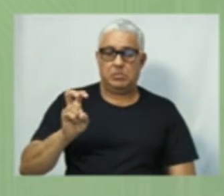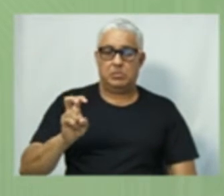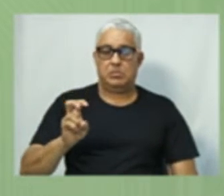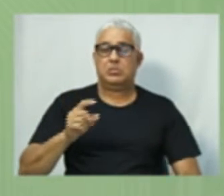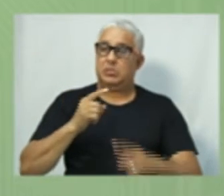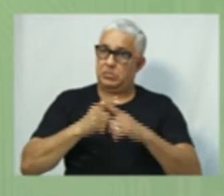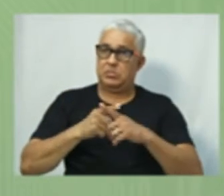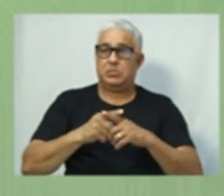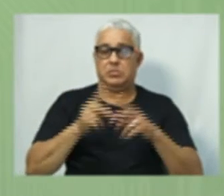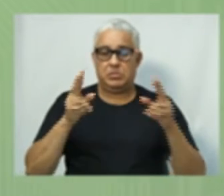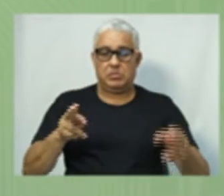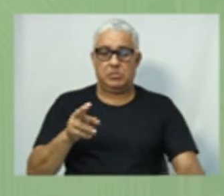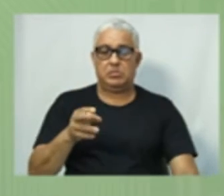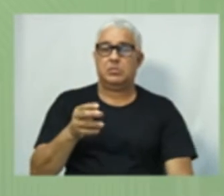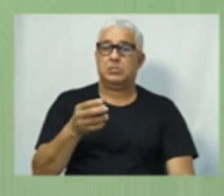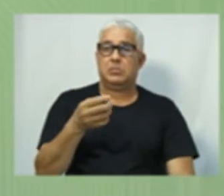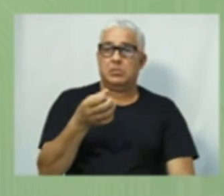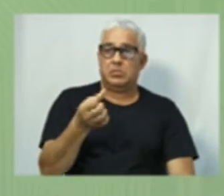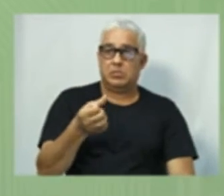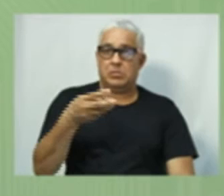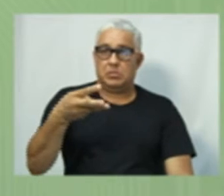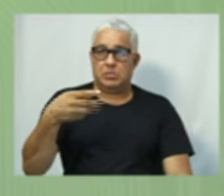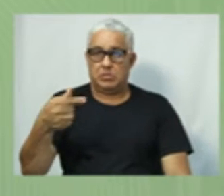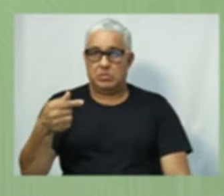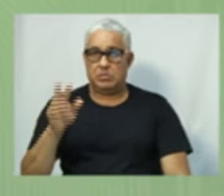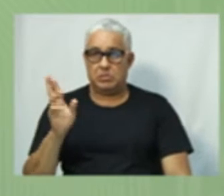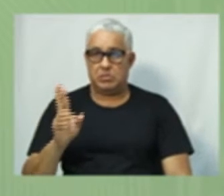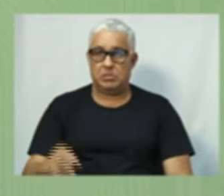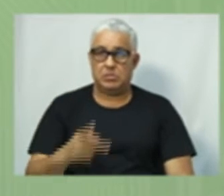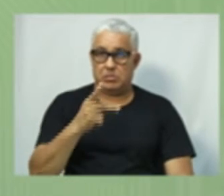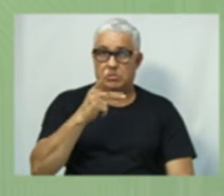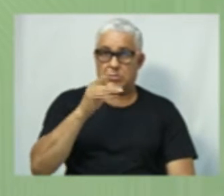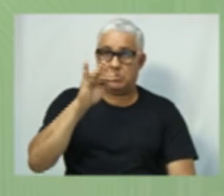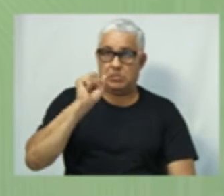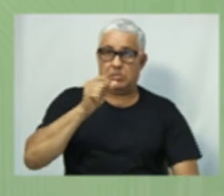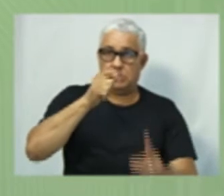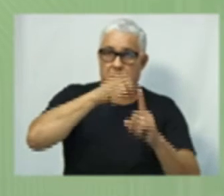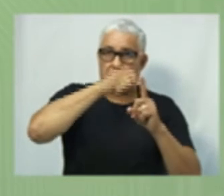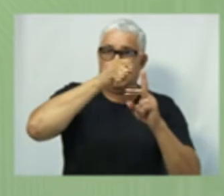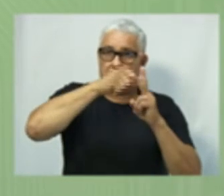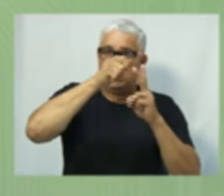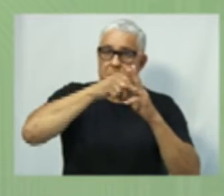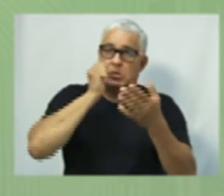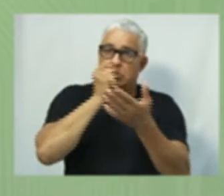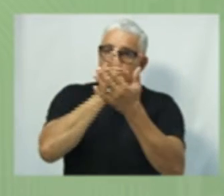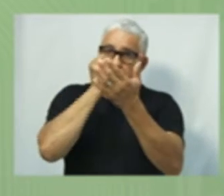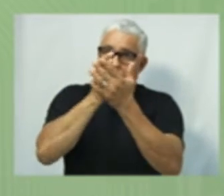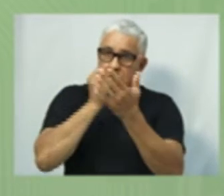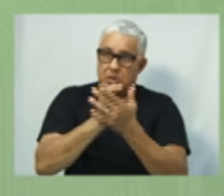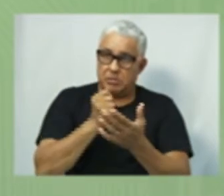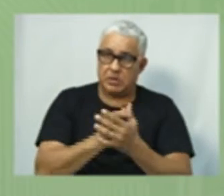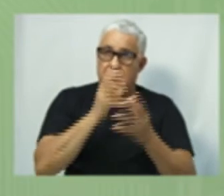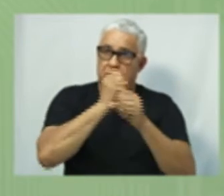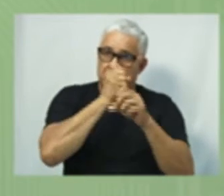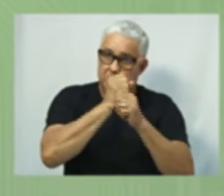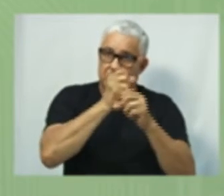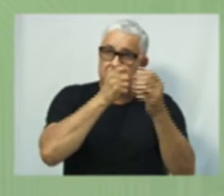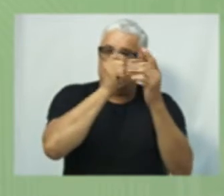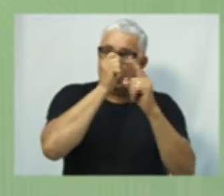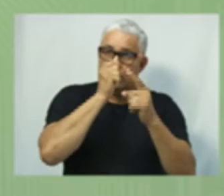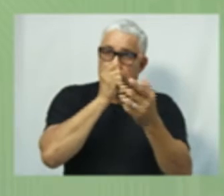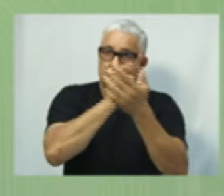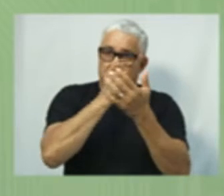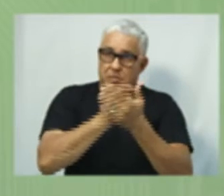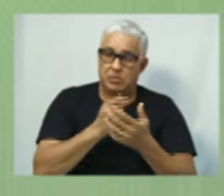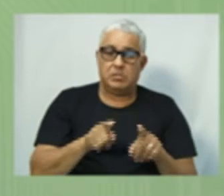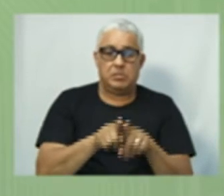0,637. Portanto, de PIS deverá ser pago mensalmente, né? O que deverá ser pago deverá ser calculado mensalmente e a